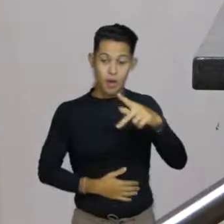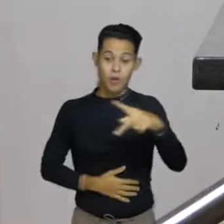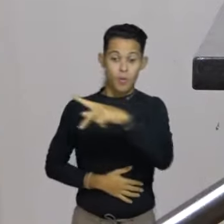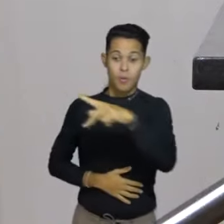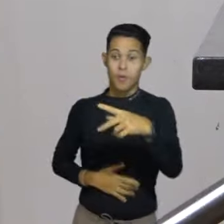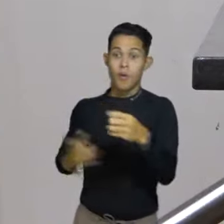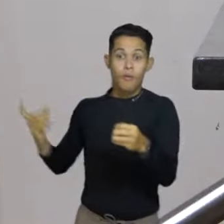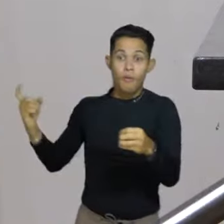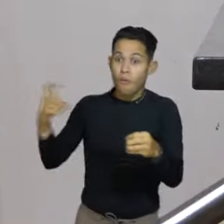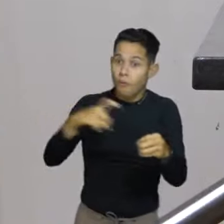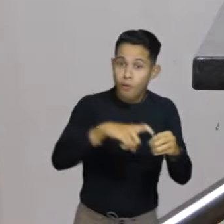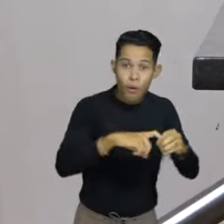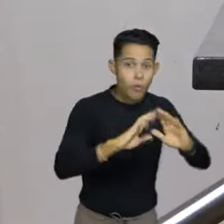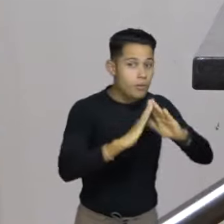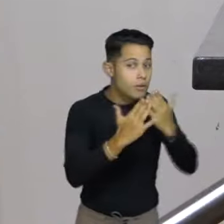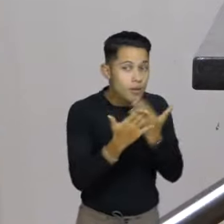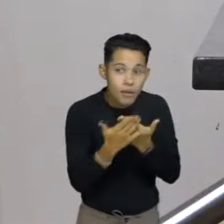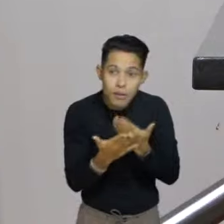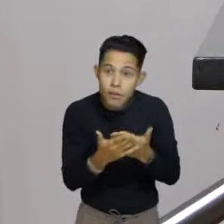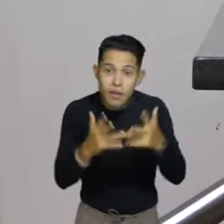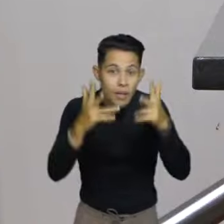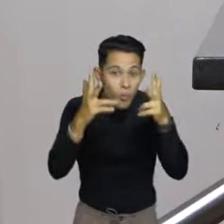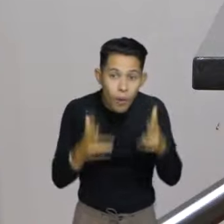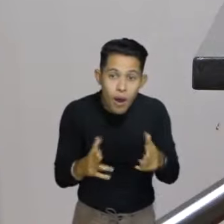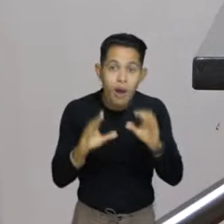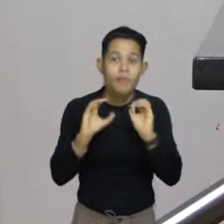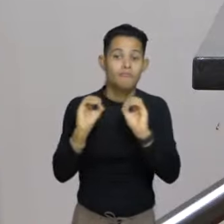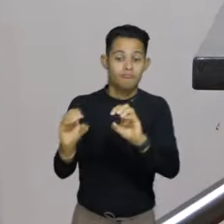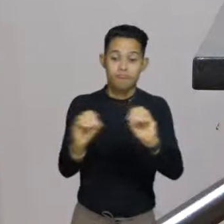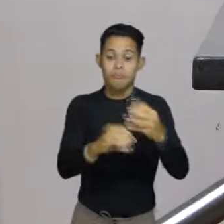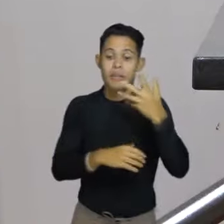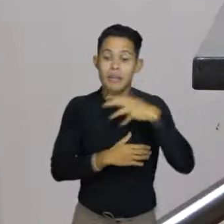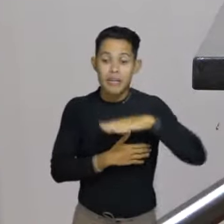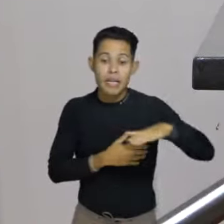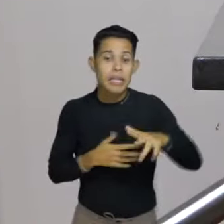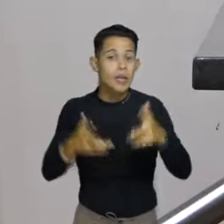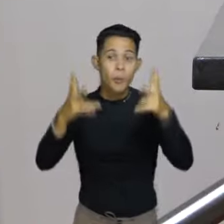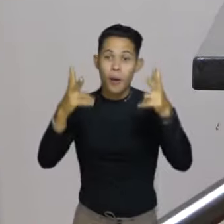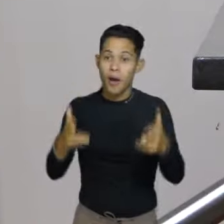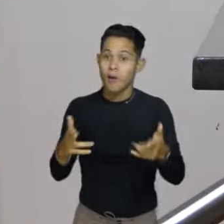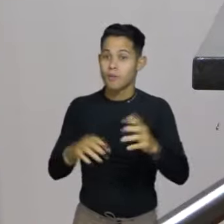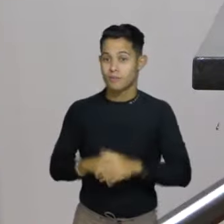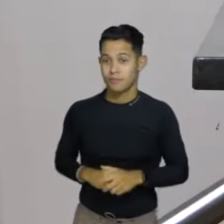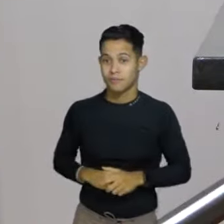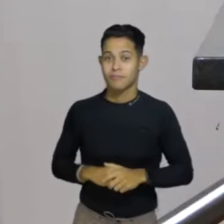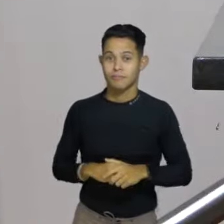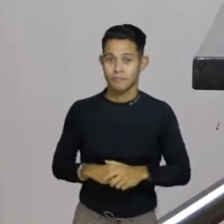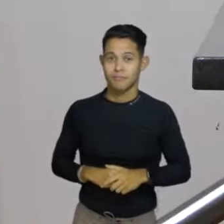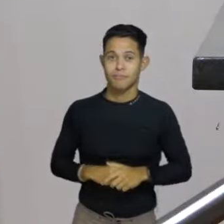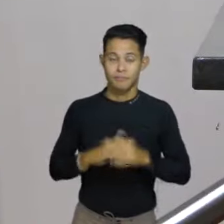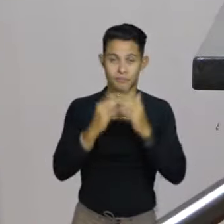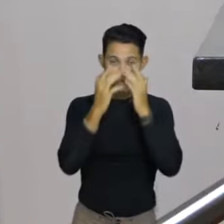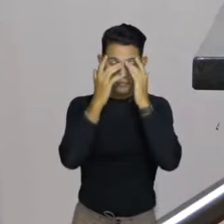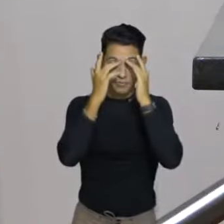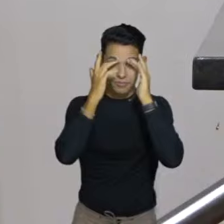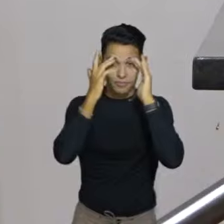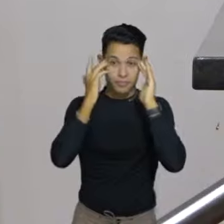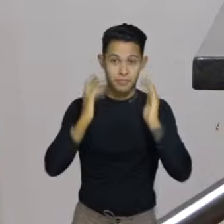volta retorna pro mesmo colégio para dar aula pras mesmas crianças a qual ele acabou de ser pego